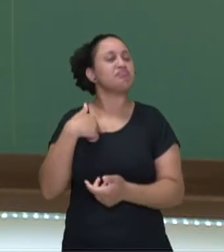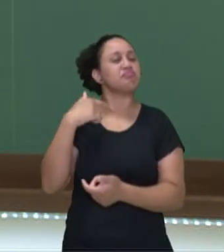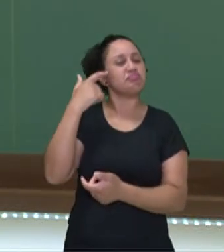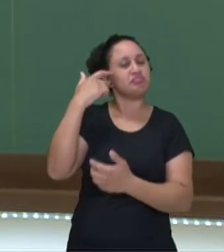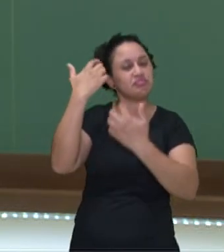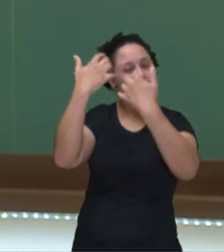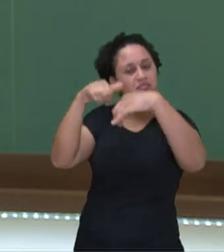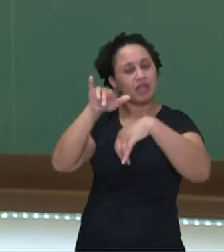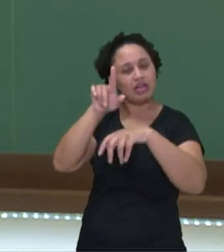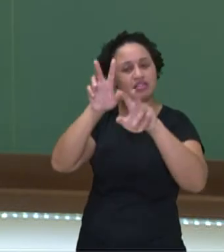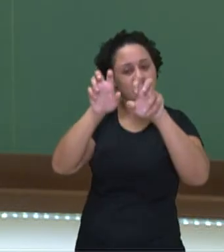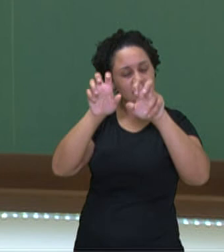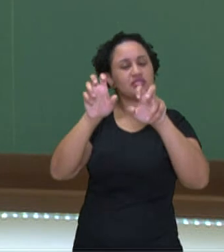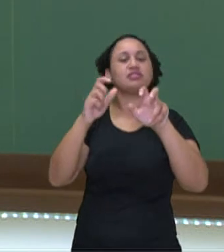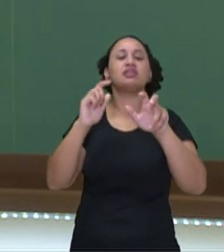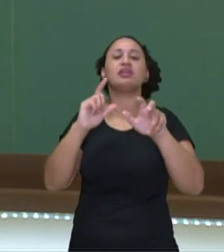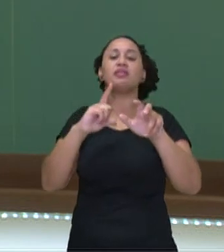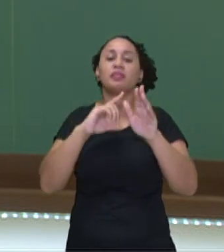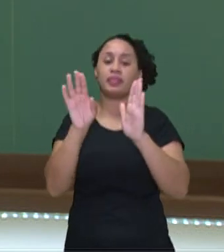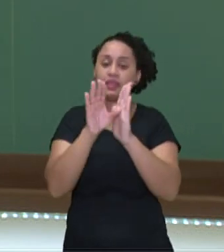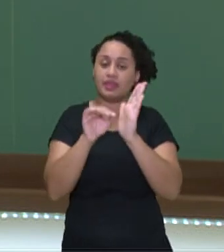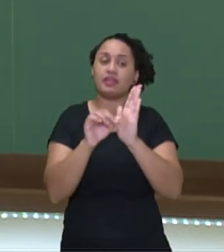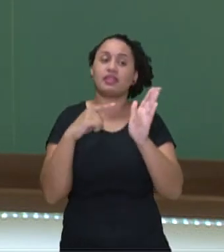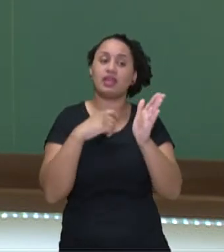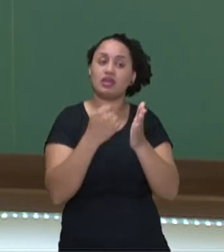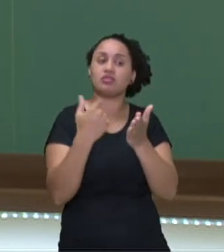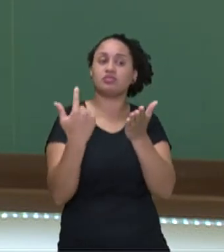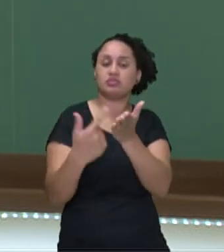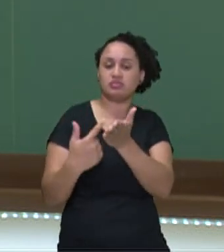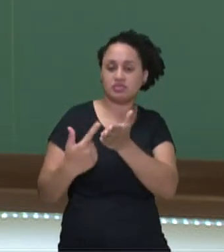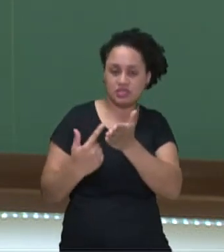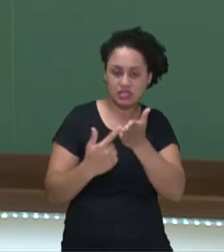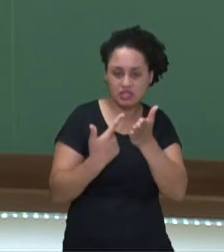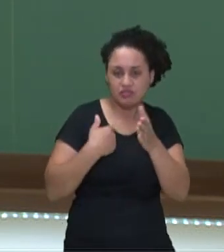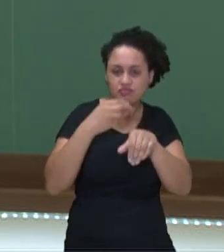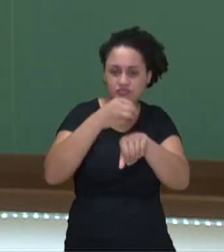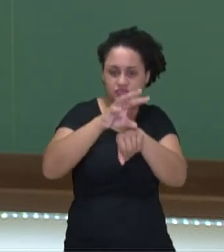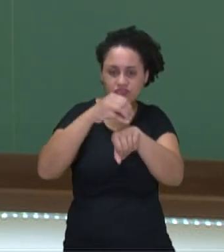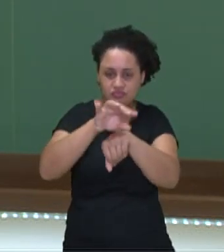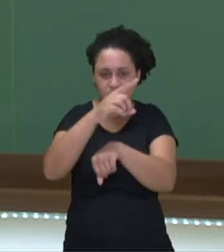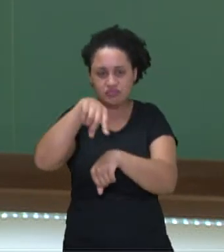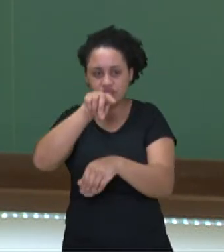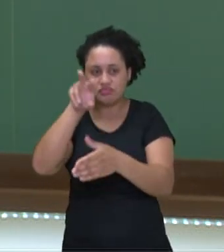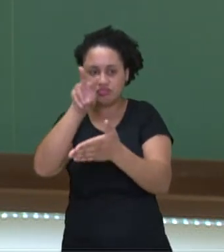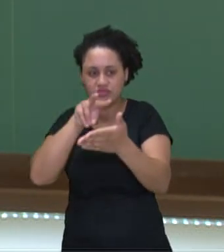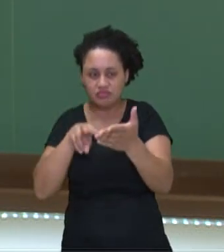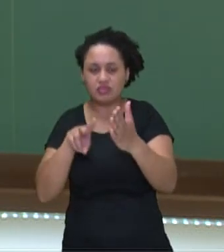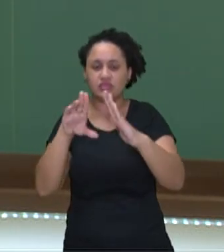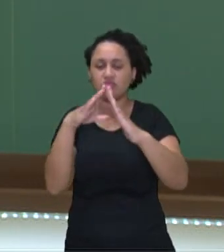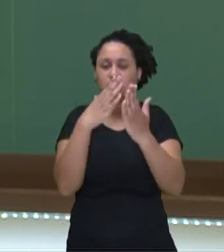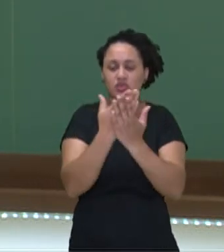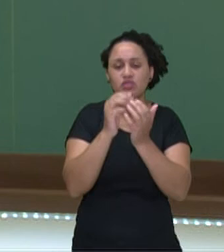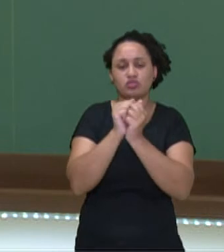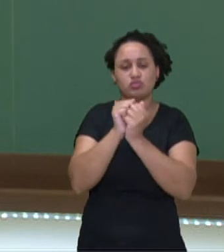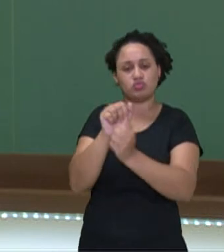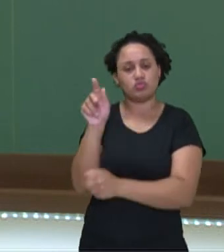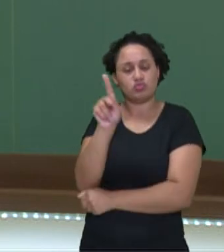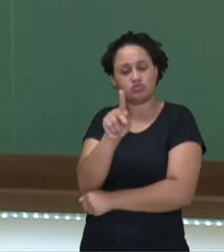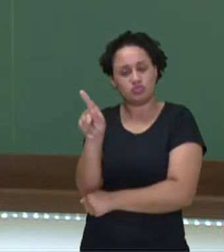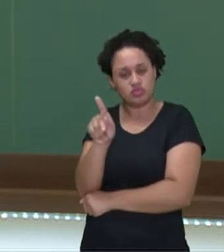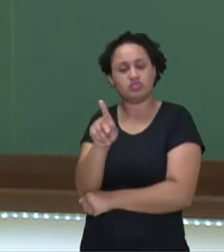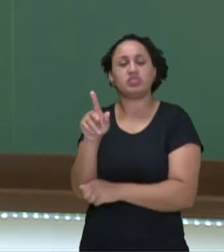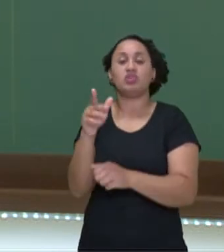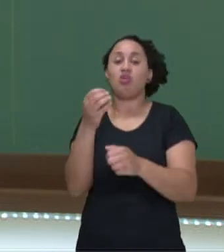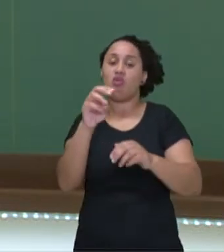pouquinho mais sobre isso, temos aqui alguns livros aí de sugestão para vocês lerem na escola, com os professores, aí